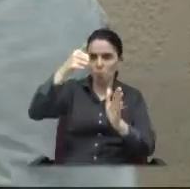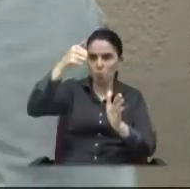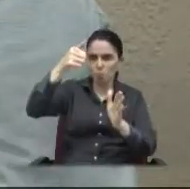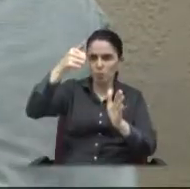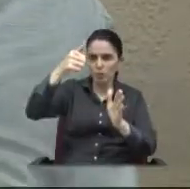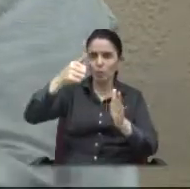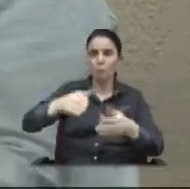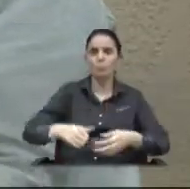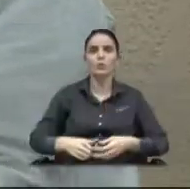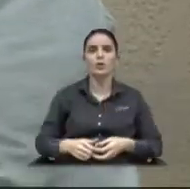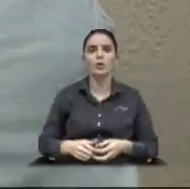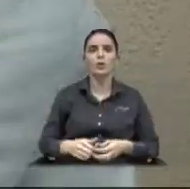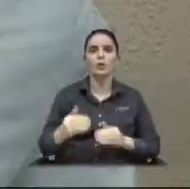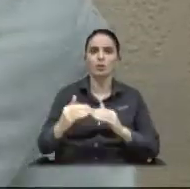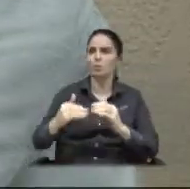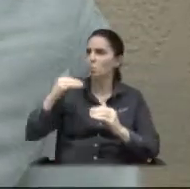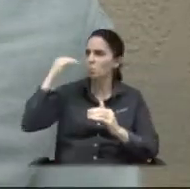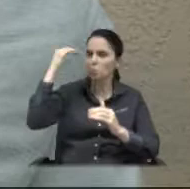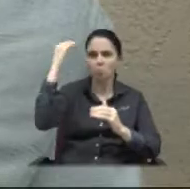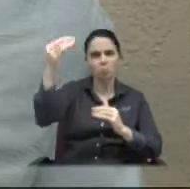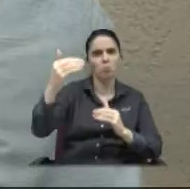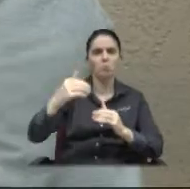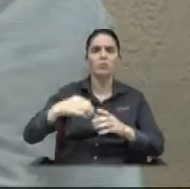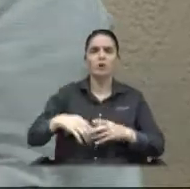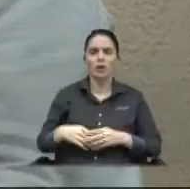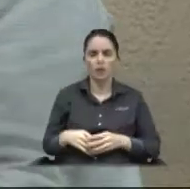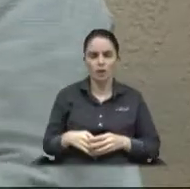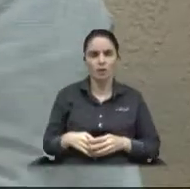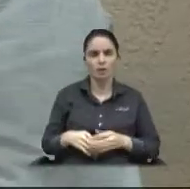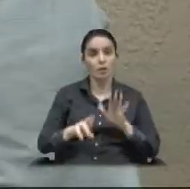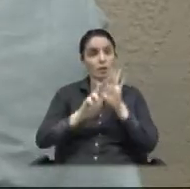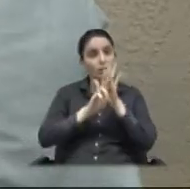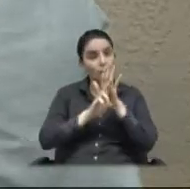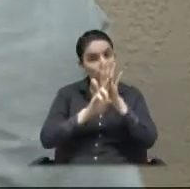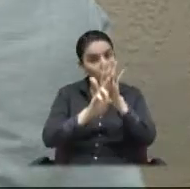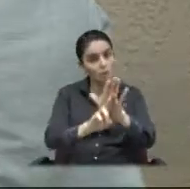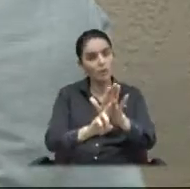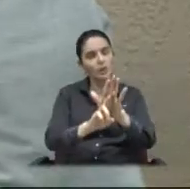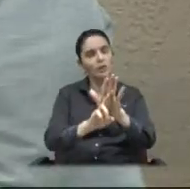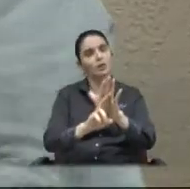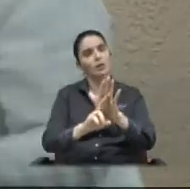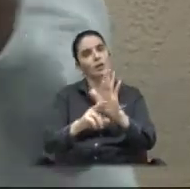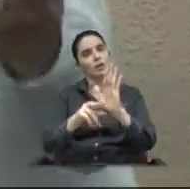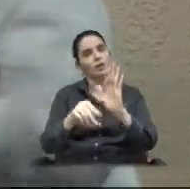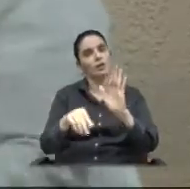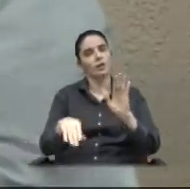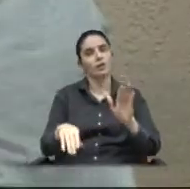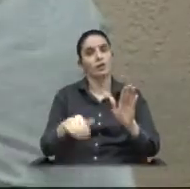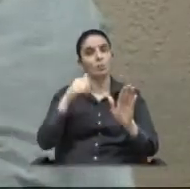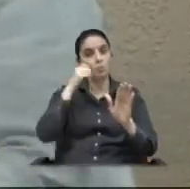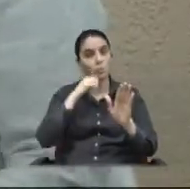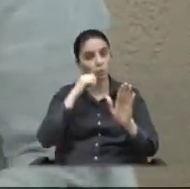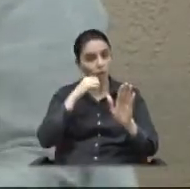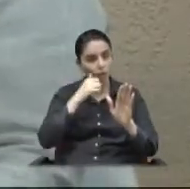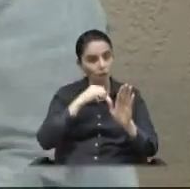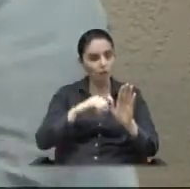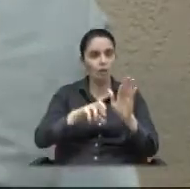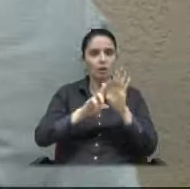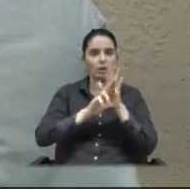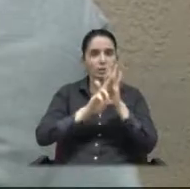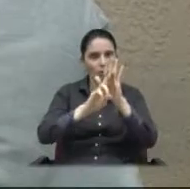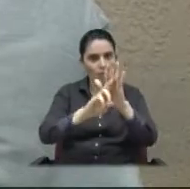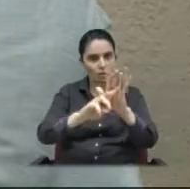primeiro lugar em diversas modalidades representando também as mulheres representando também tão bem o